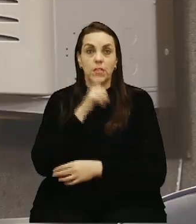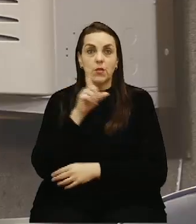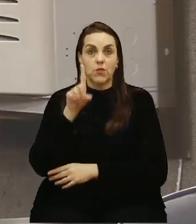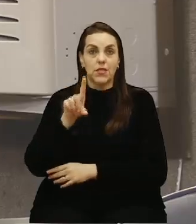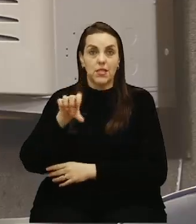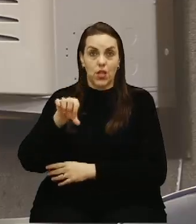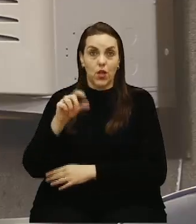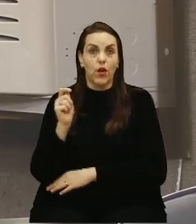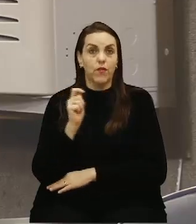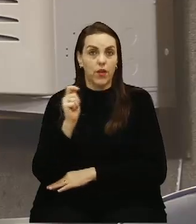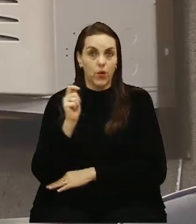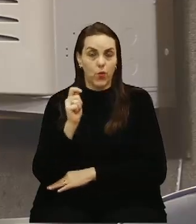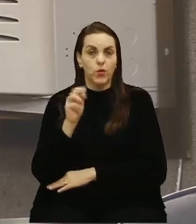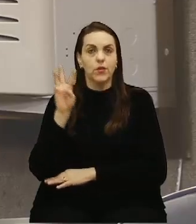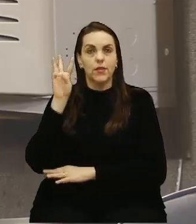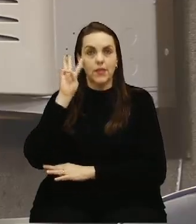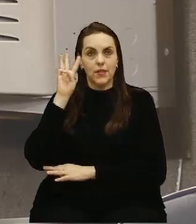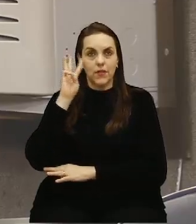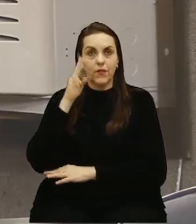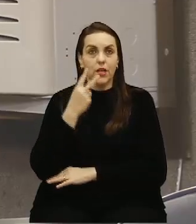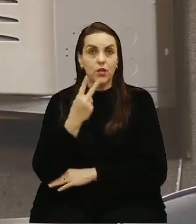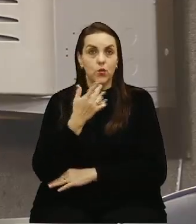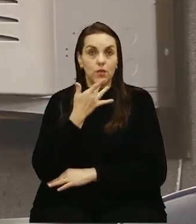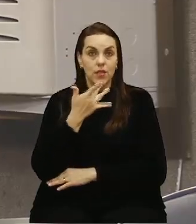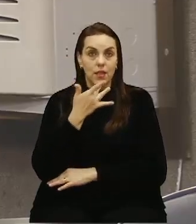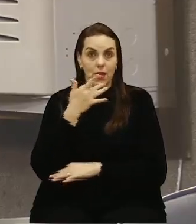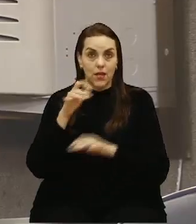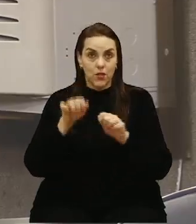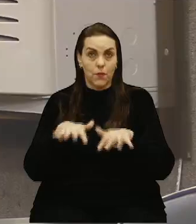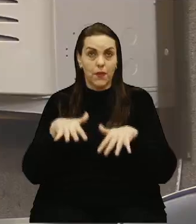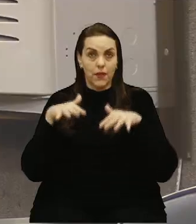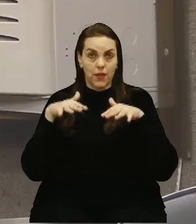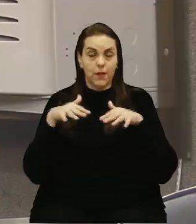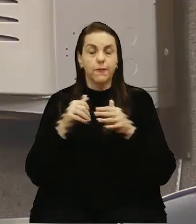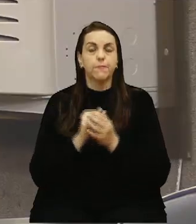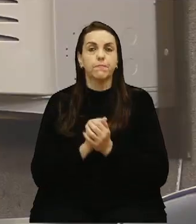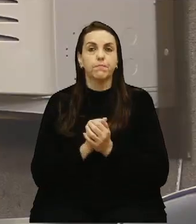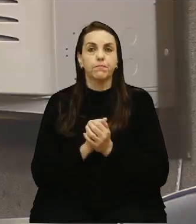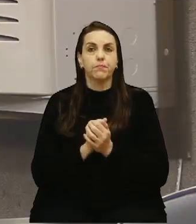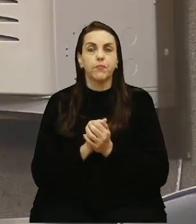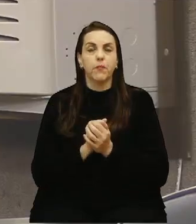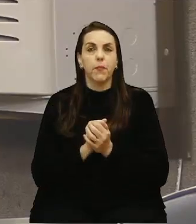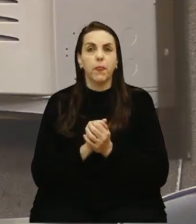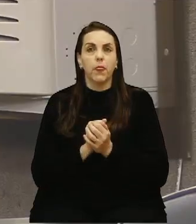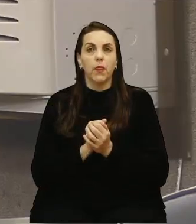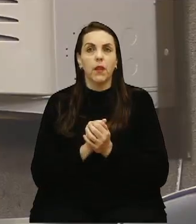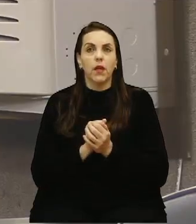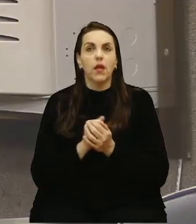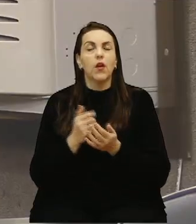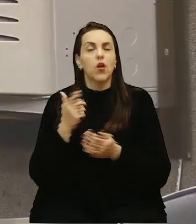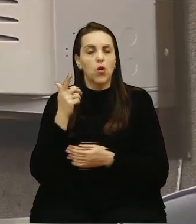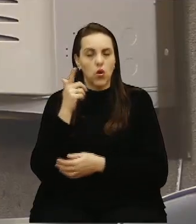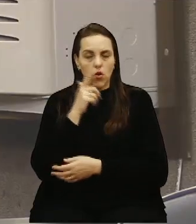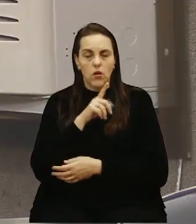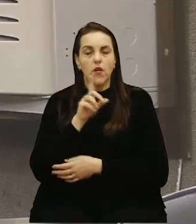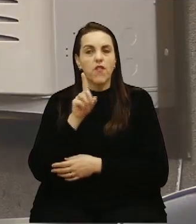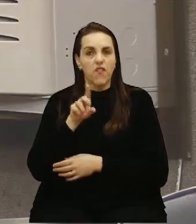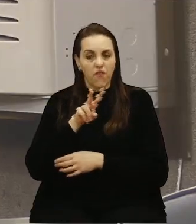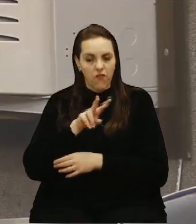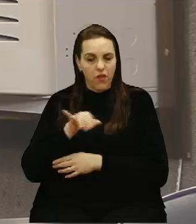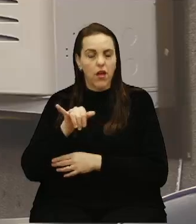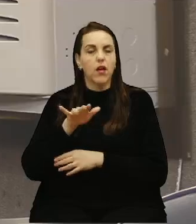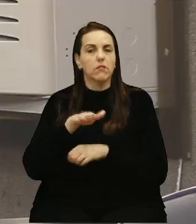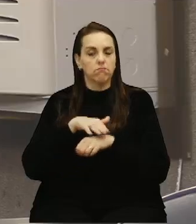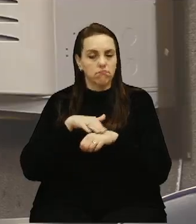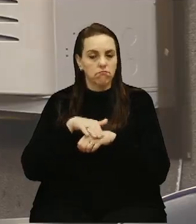19/8, agora numa terça-feira, às 14 horas, aqui no plenário, Nadir Rossetti. A gente vai fazer essa